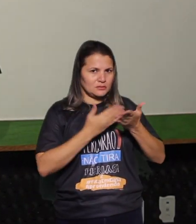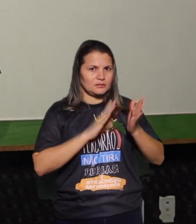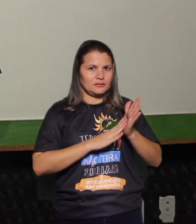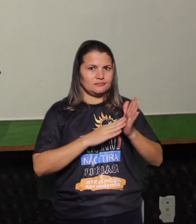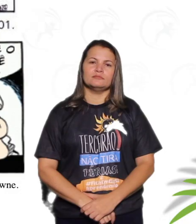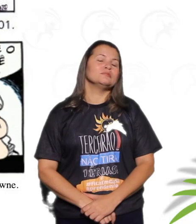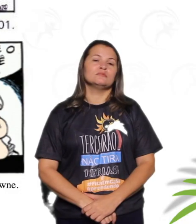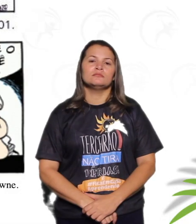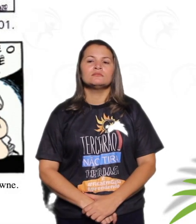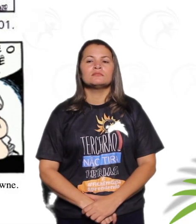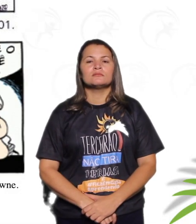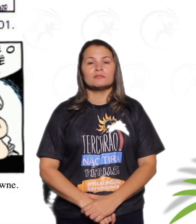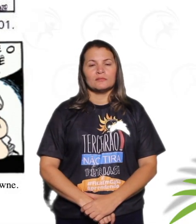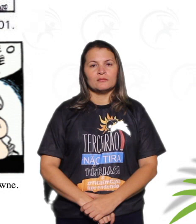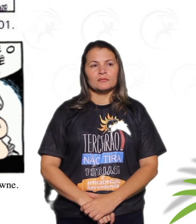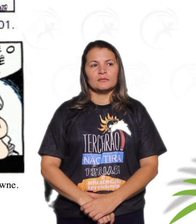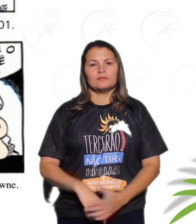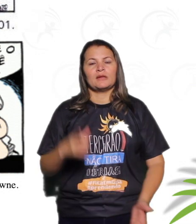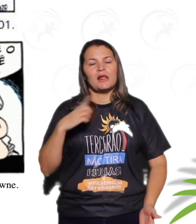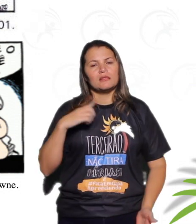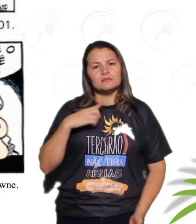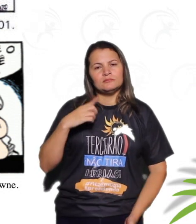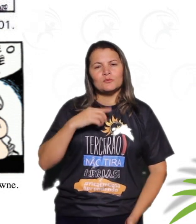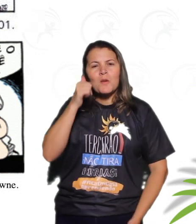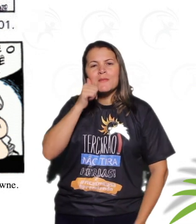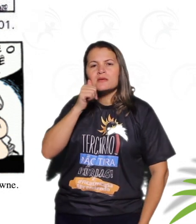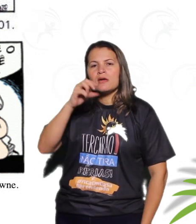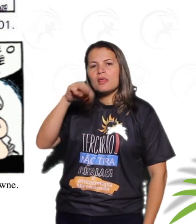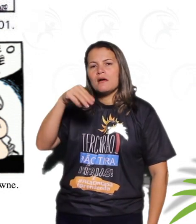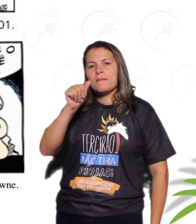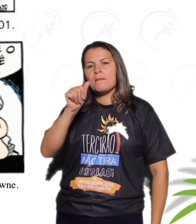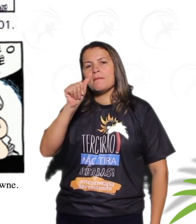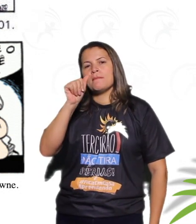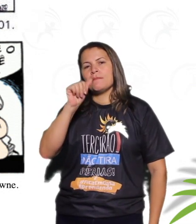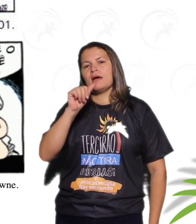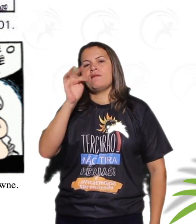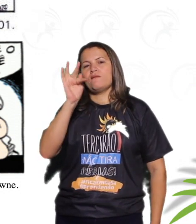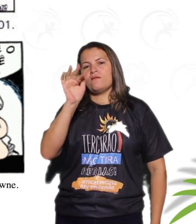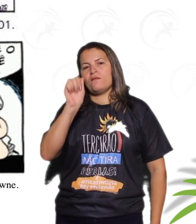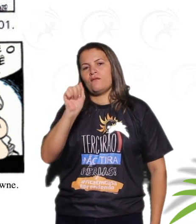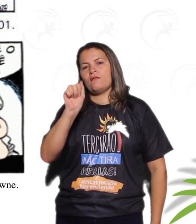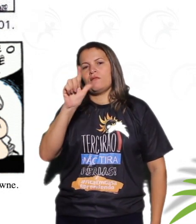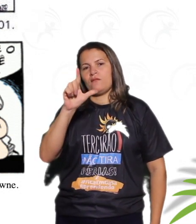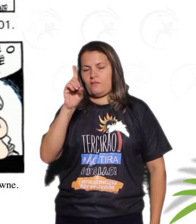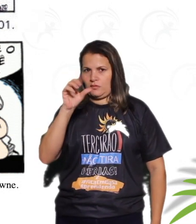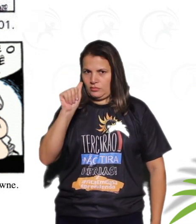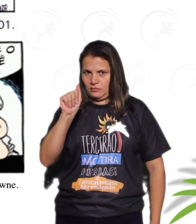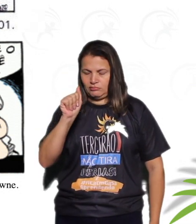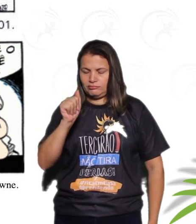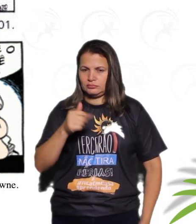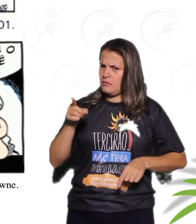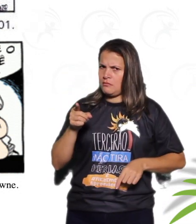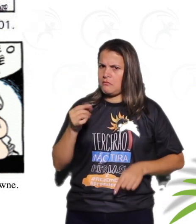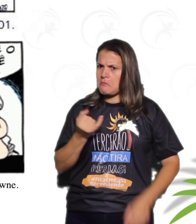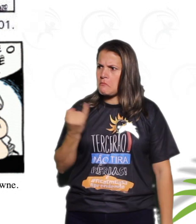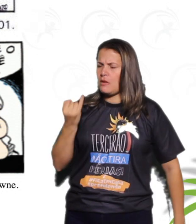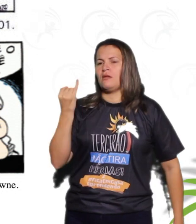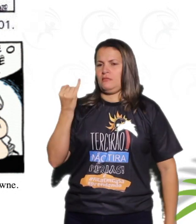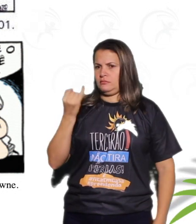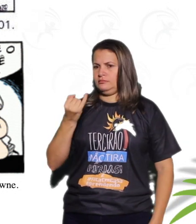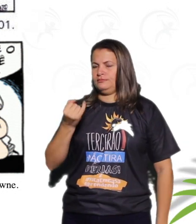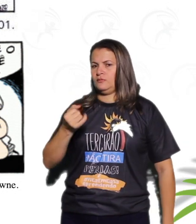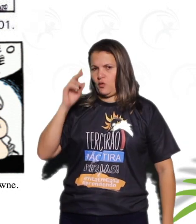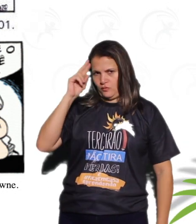para vocês? A Mafalda está dizendo assim, ó. É incrível a importância do dedo indicador. Um patrão